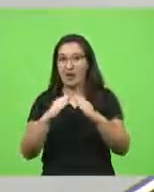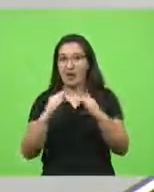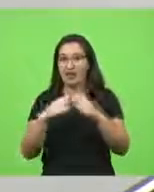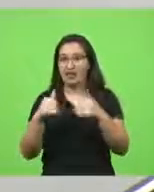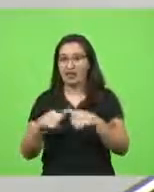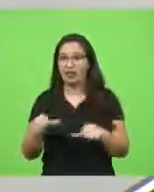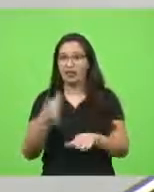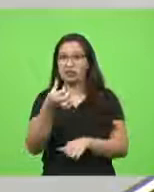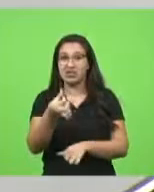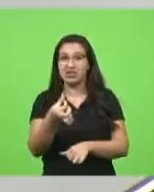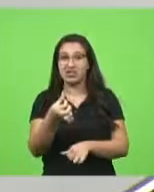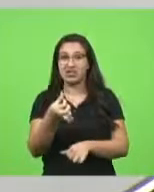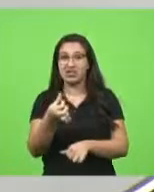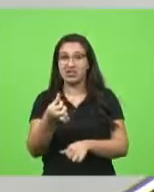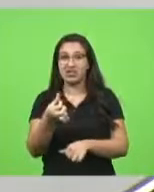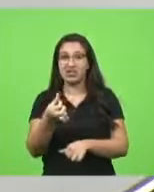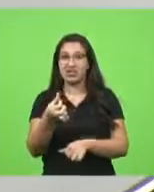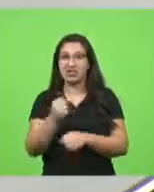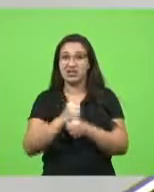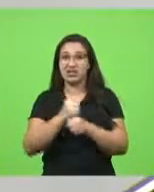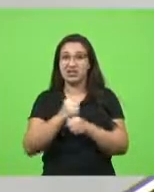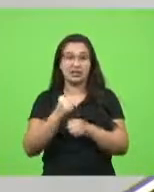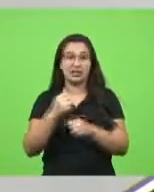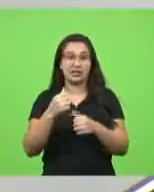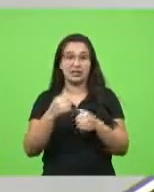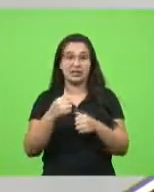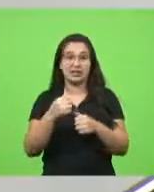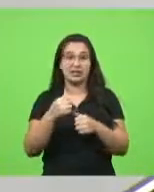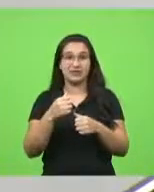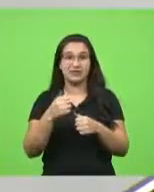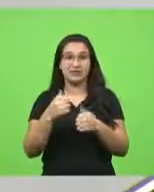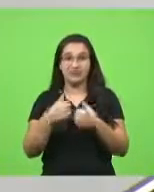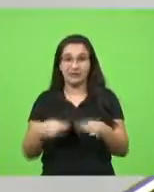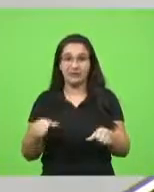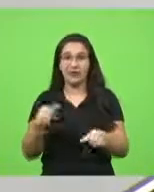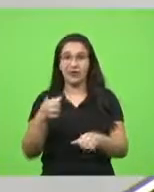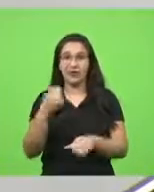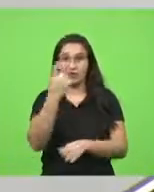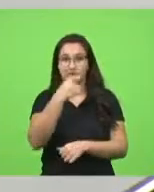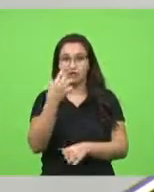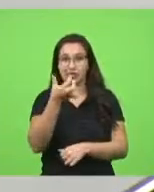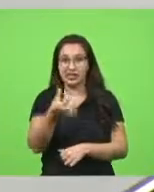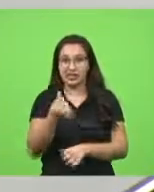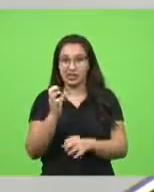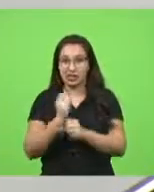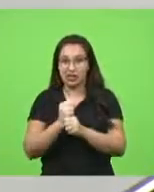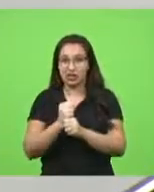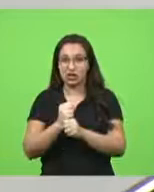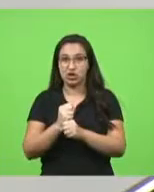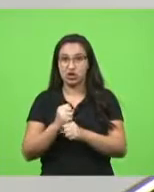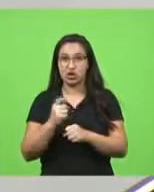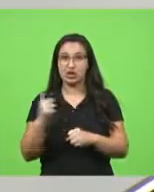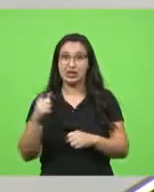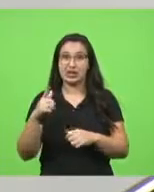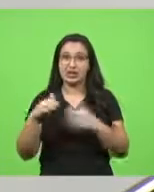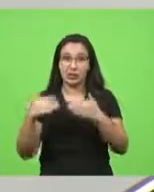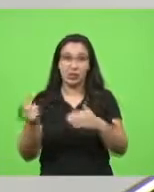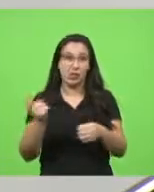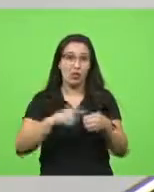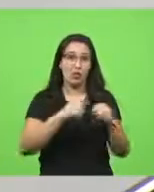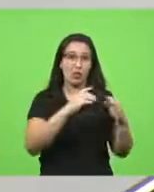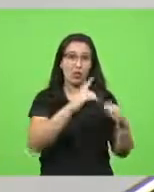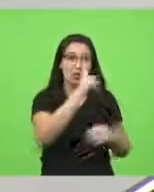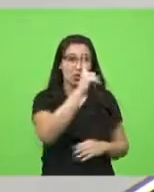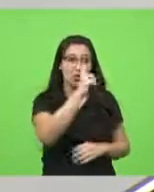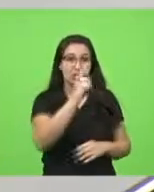tomo banho, descanso e volto para o hospital. Diz ele, mas eu sou sozinho, sou solteiro. Diz ele,